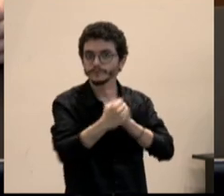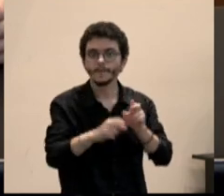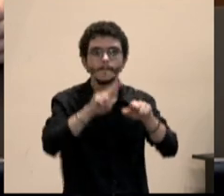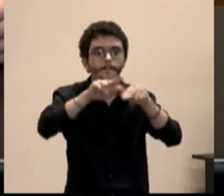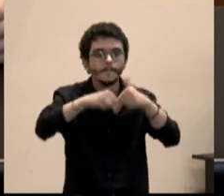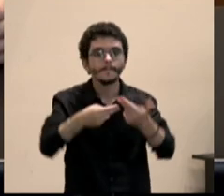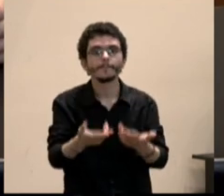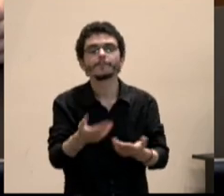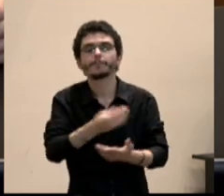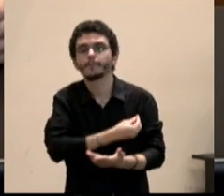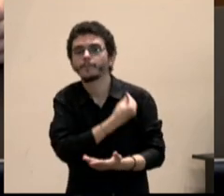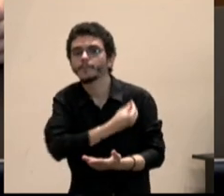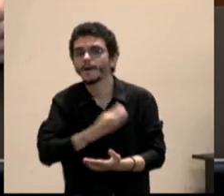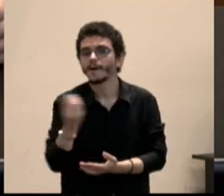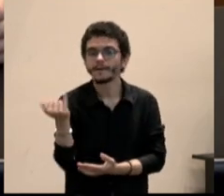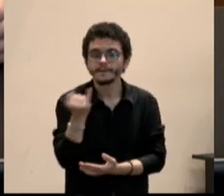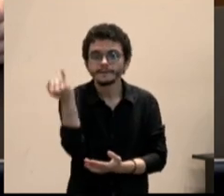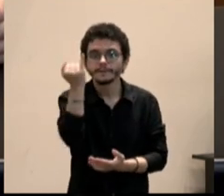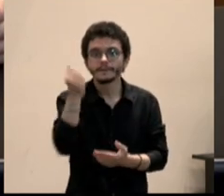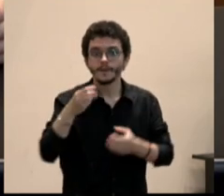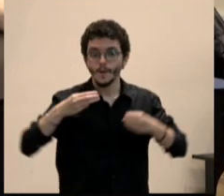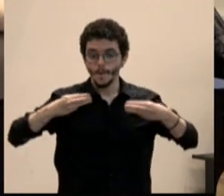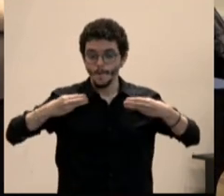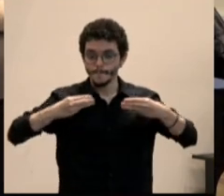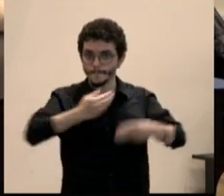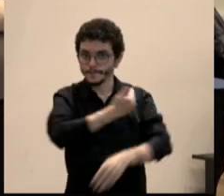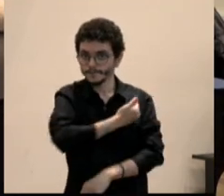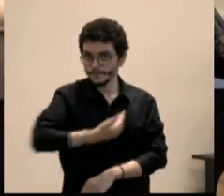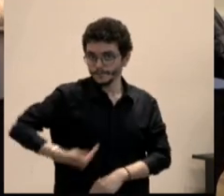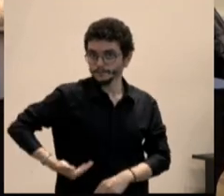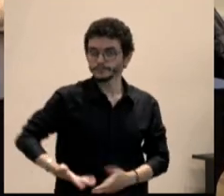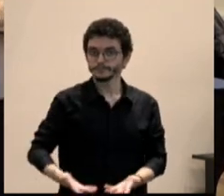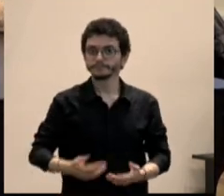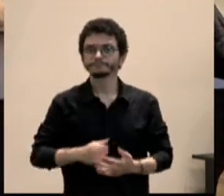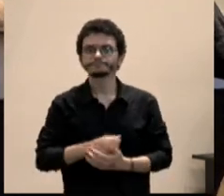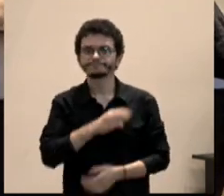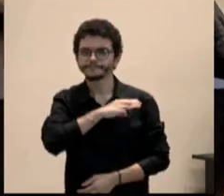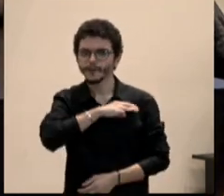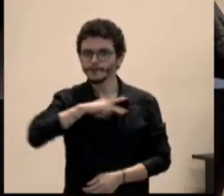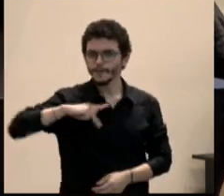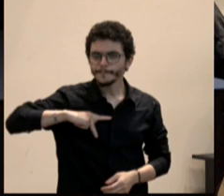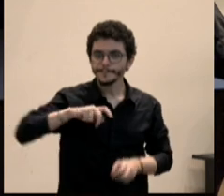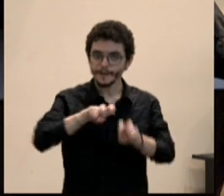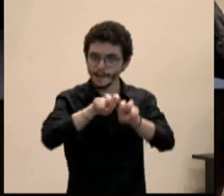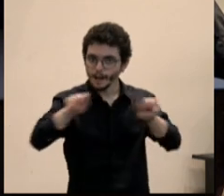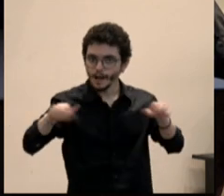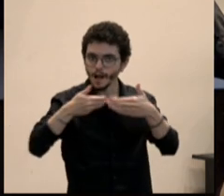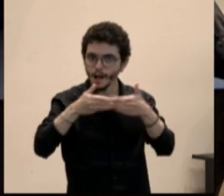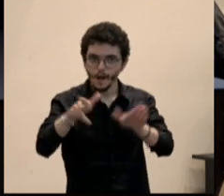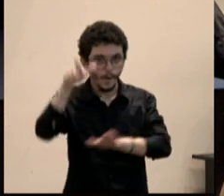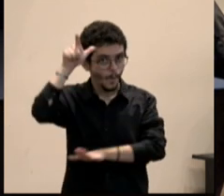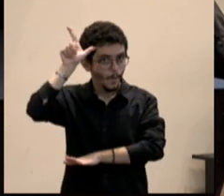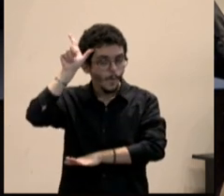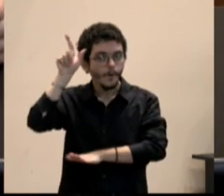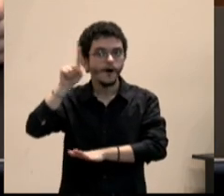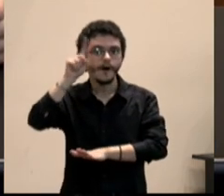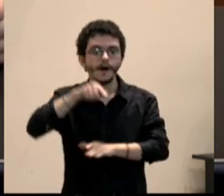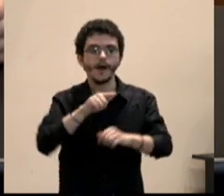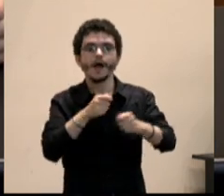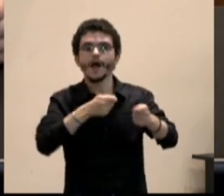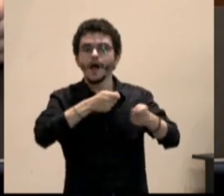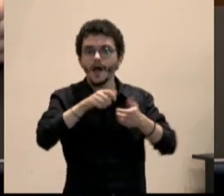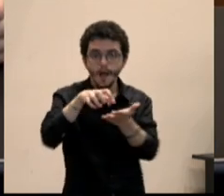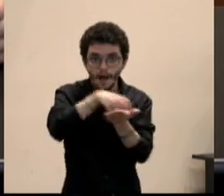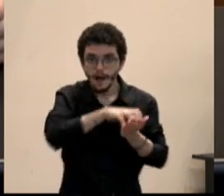isso, a presença importante do Ministério Público nessa mesa de abertura de ontem. São órgãos de controle, são